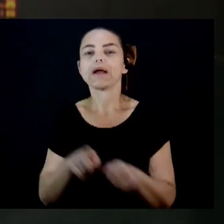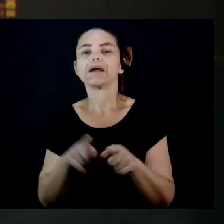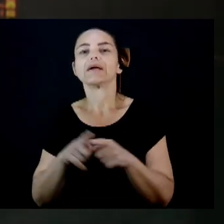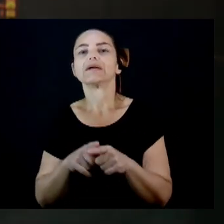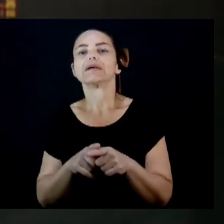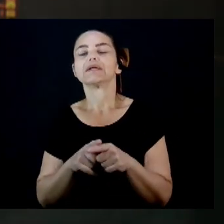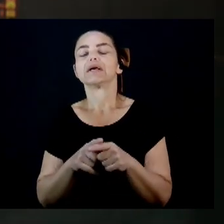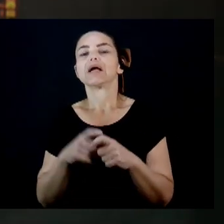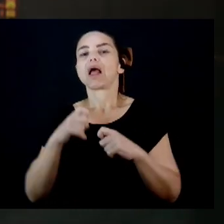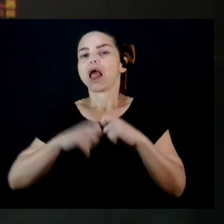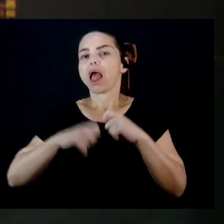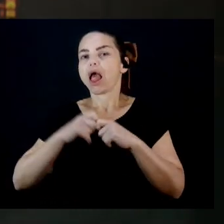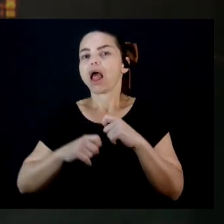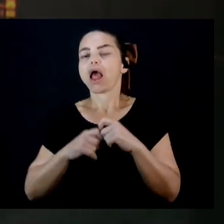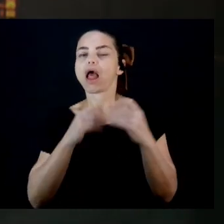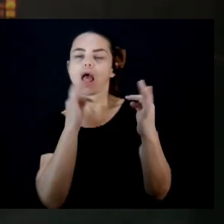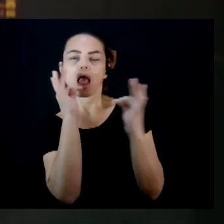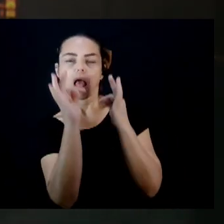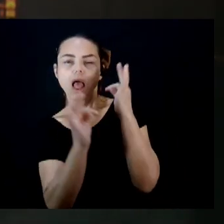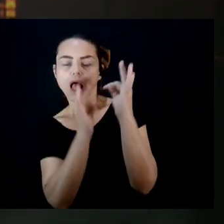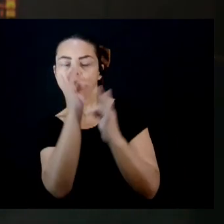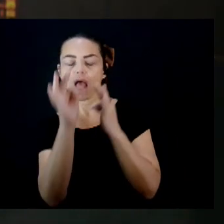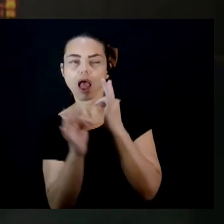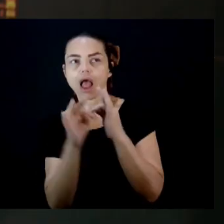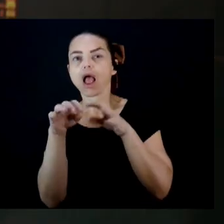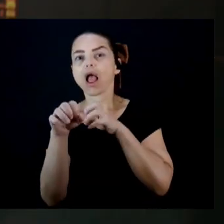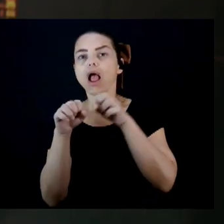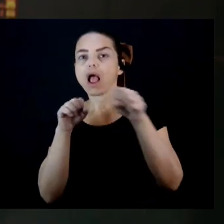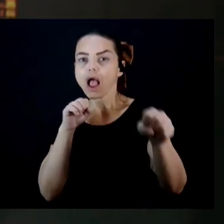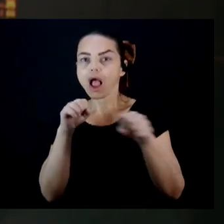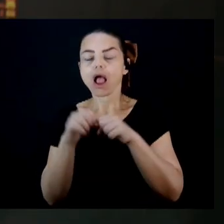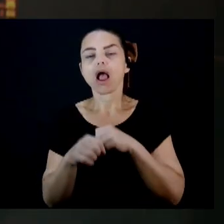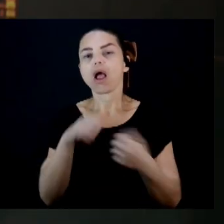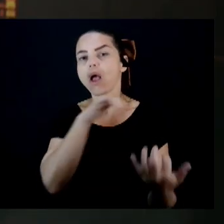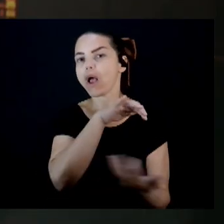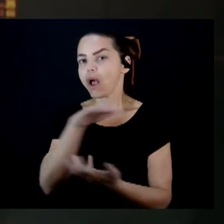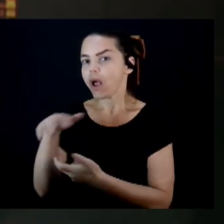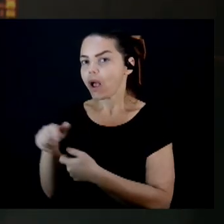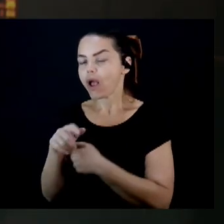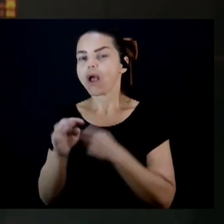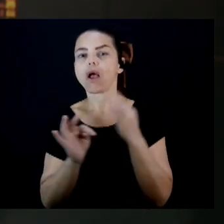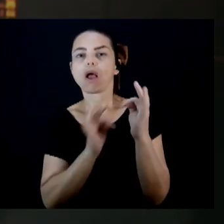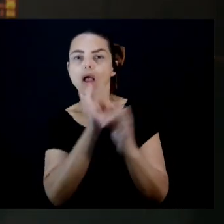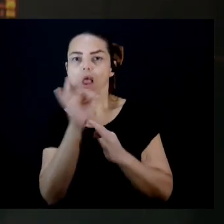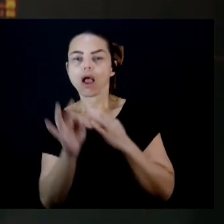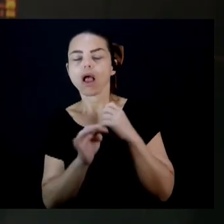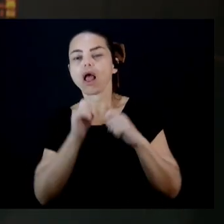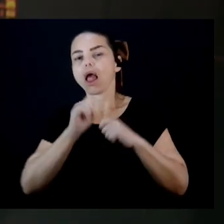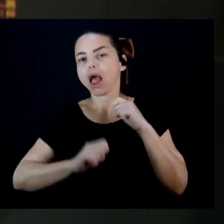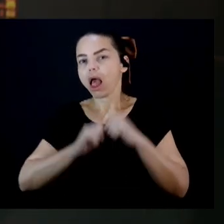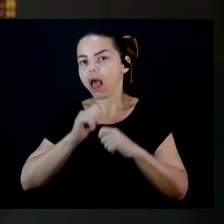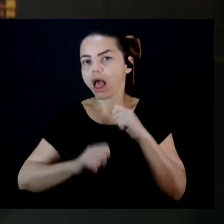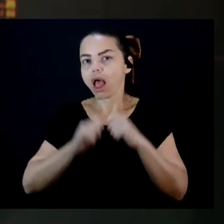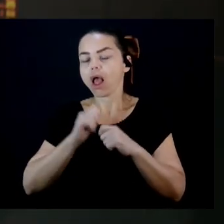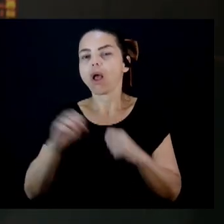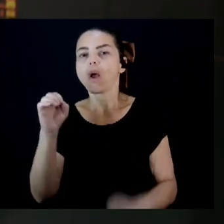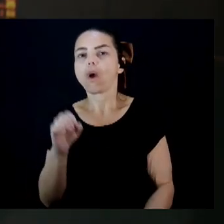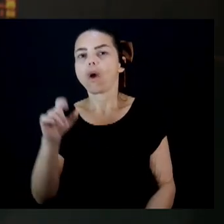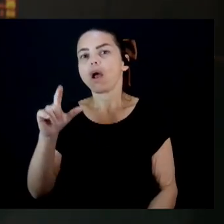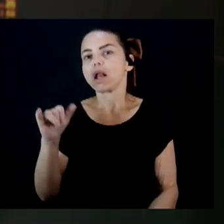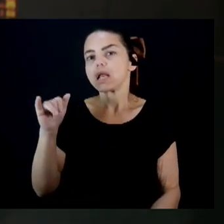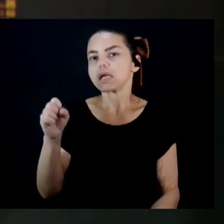que é terapeuta certificada internacionalmente em terapia sexual holística, com formação em